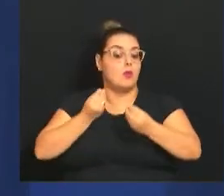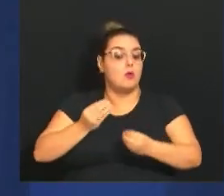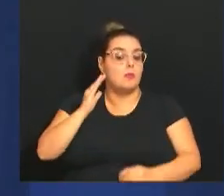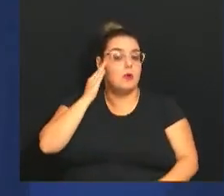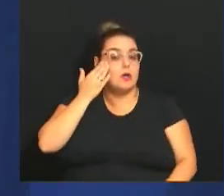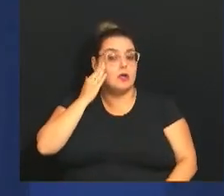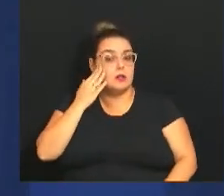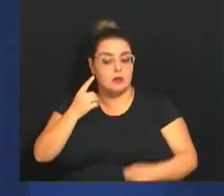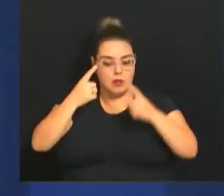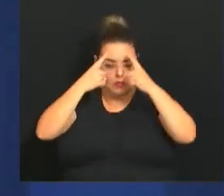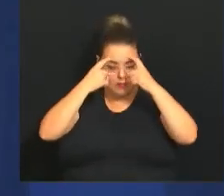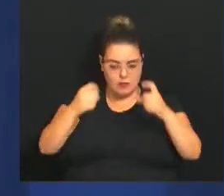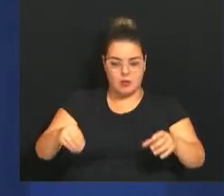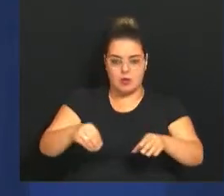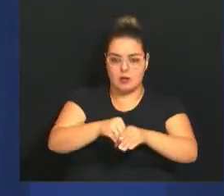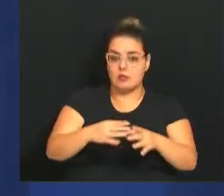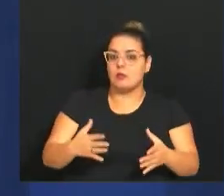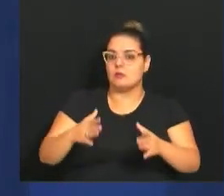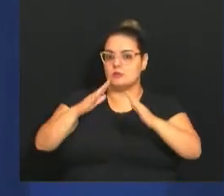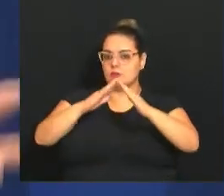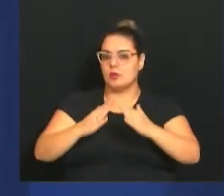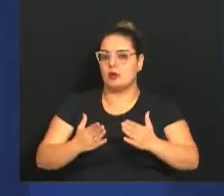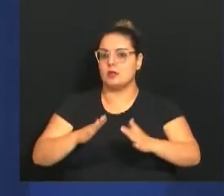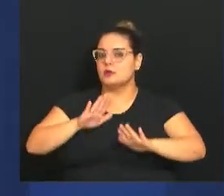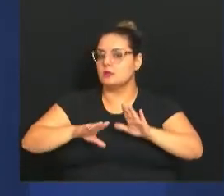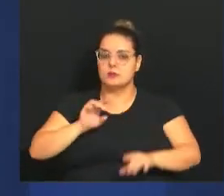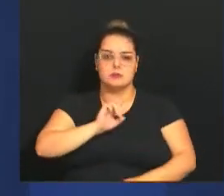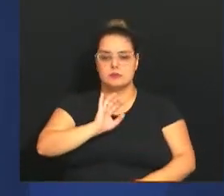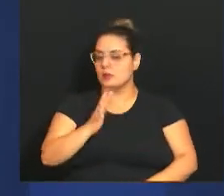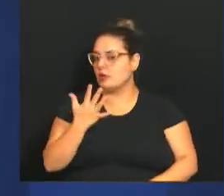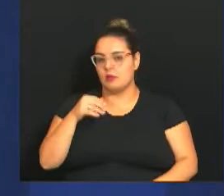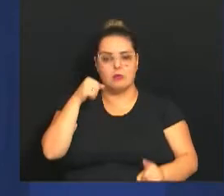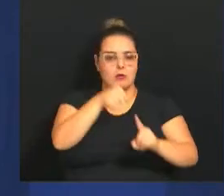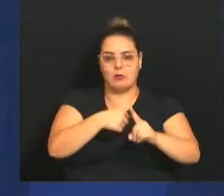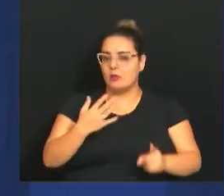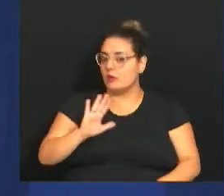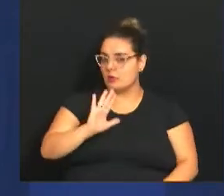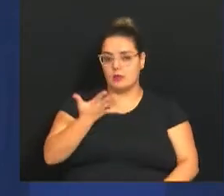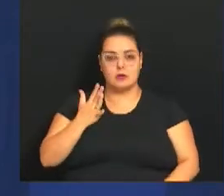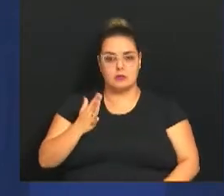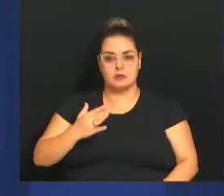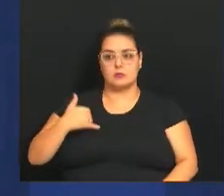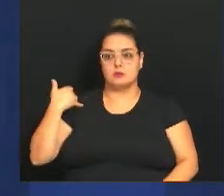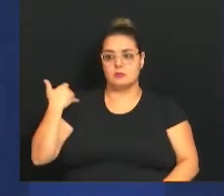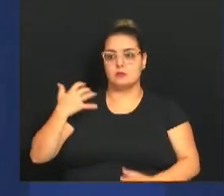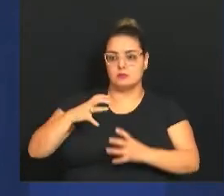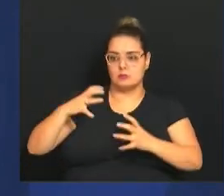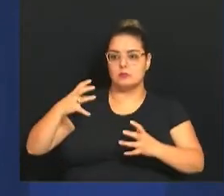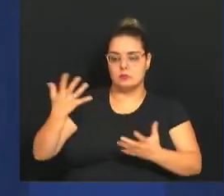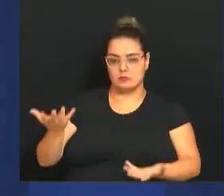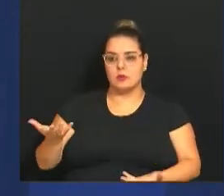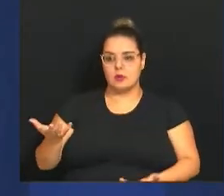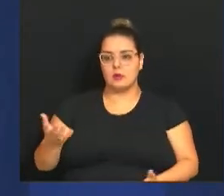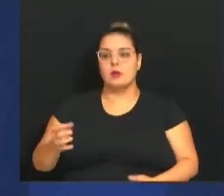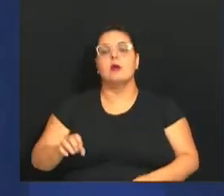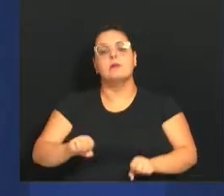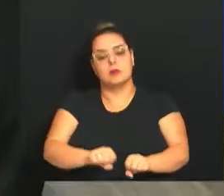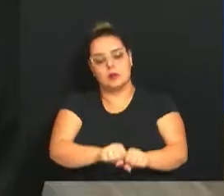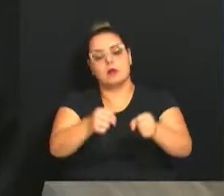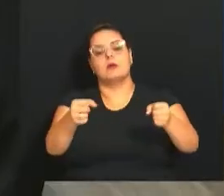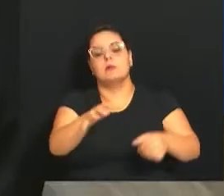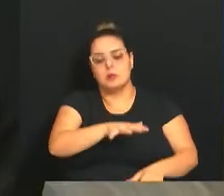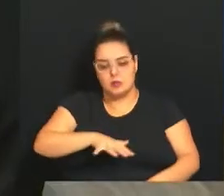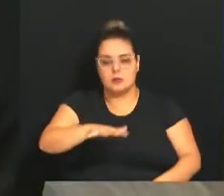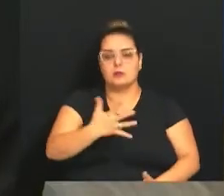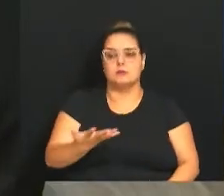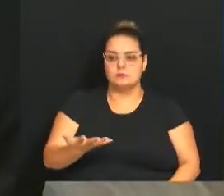de casa e, principalmente, para que isso não seja reproduzido na vida adulta. Então, Quebrar o ciclo. Quebrar o ciclo. Outra